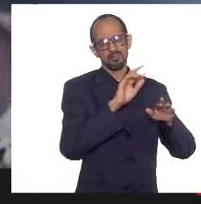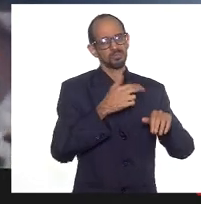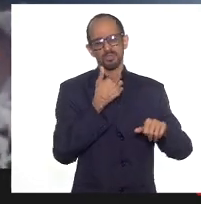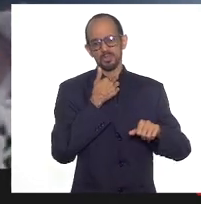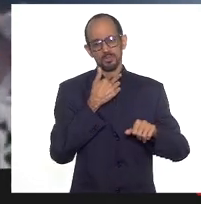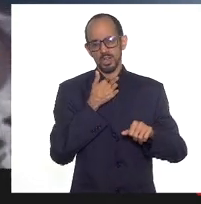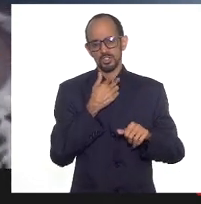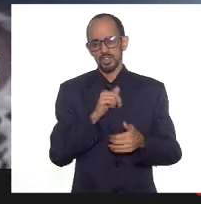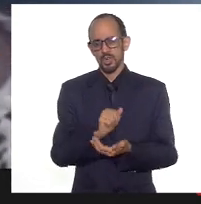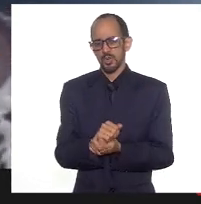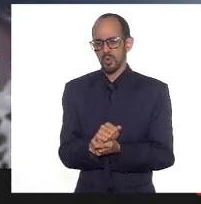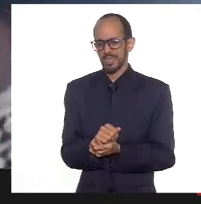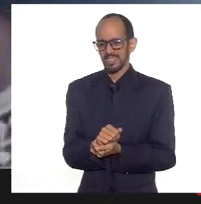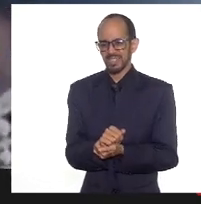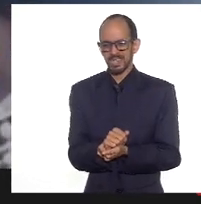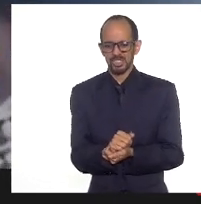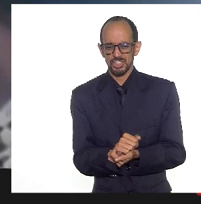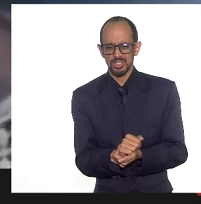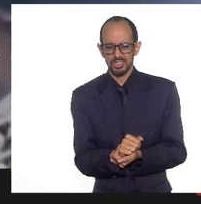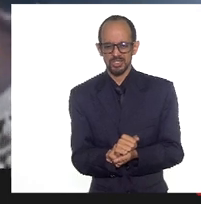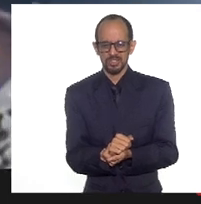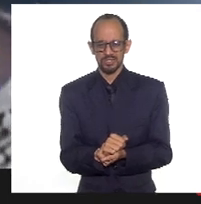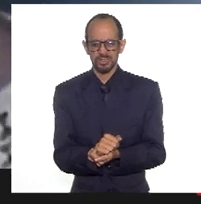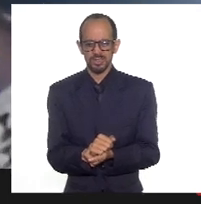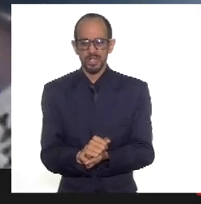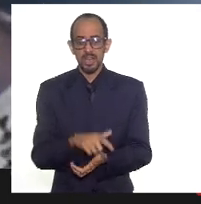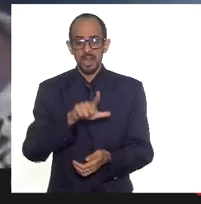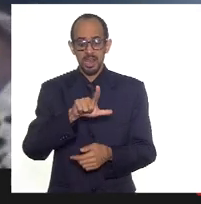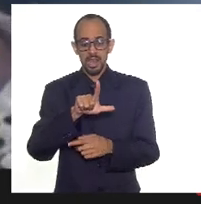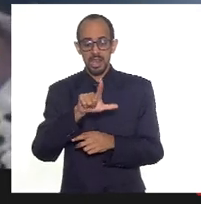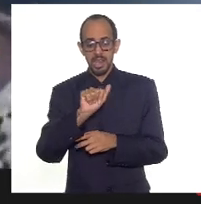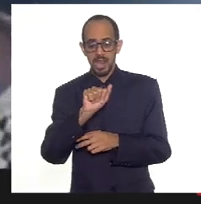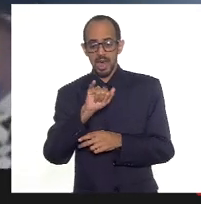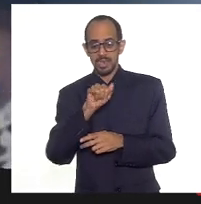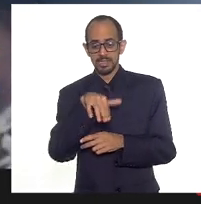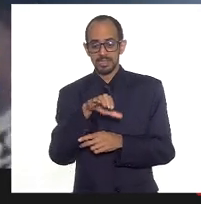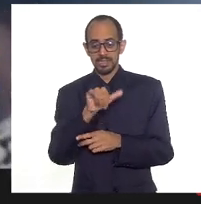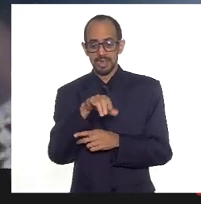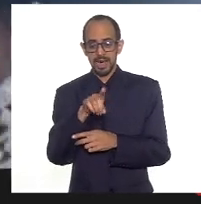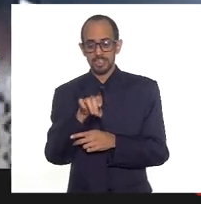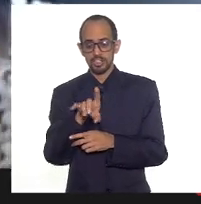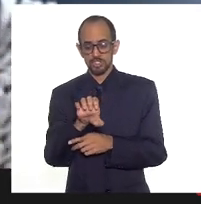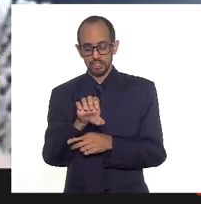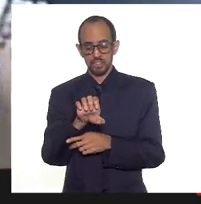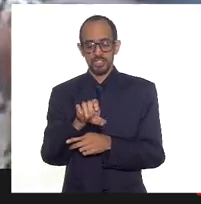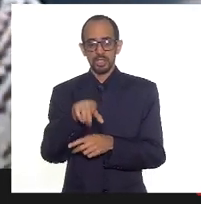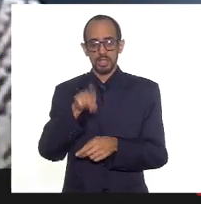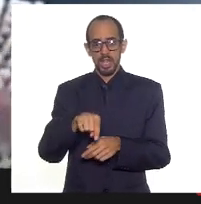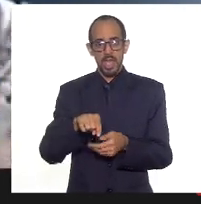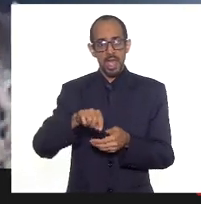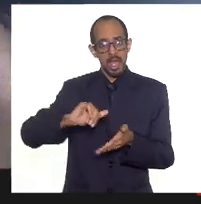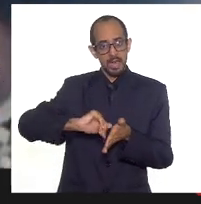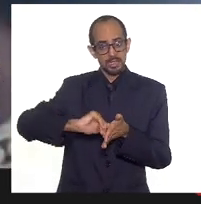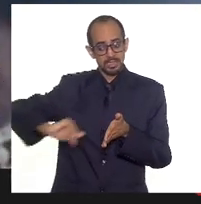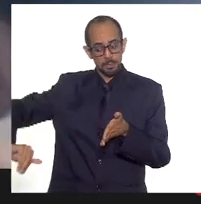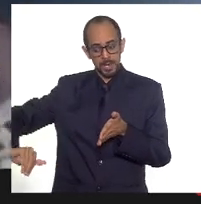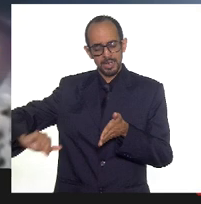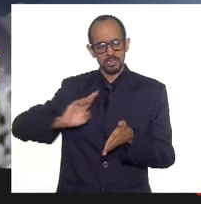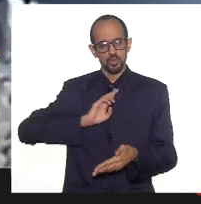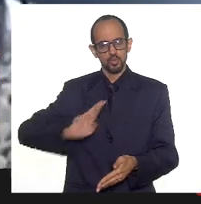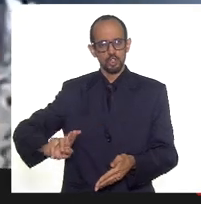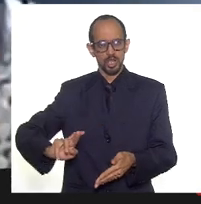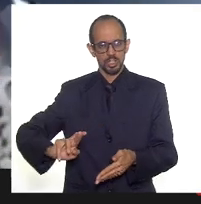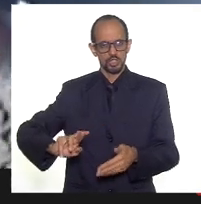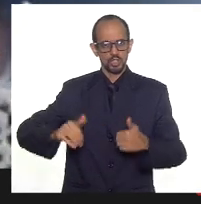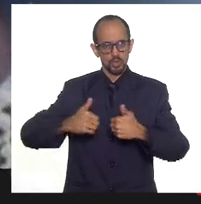laicidade à brasileira, né? E essa característica da laicidade brasileira, ou seja, o processo histórico de